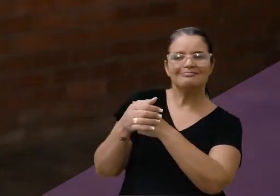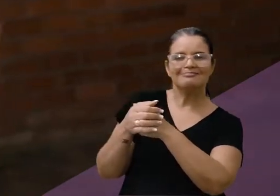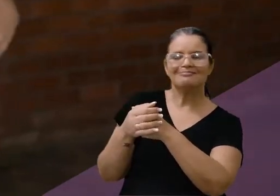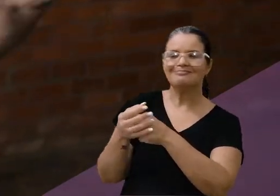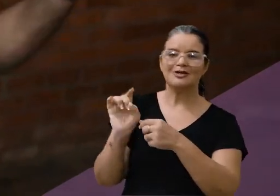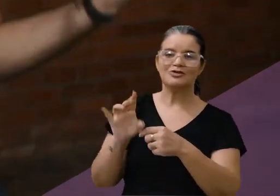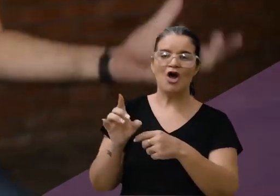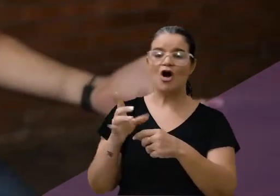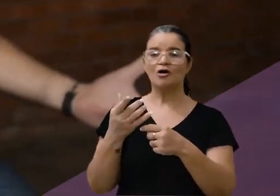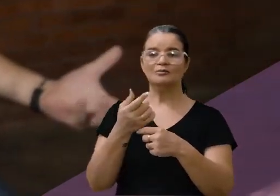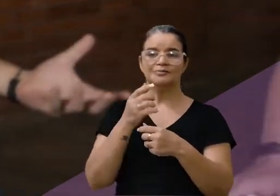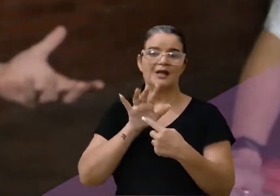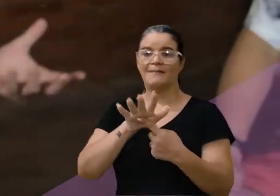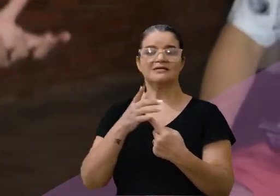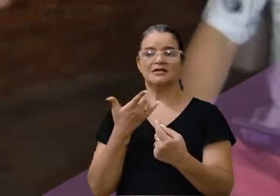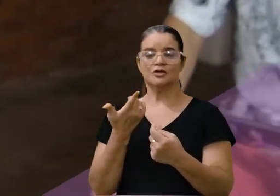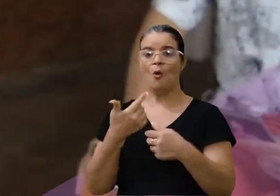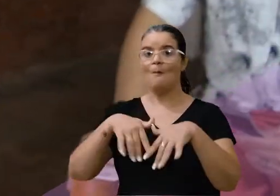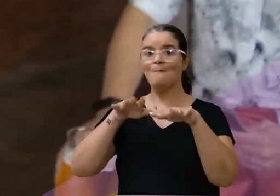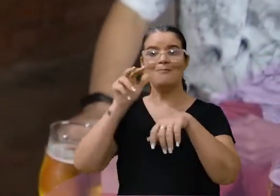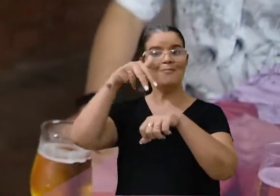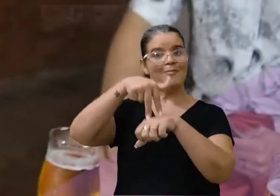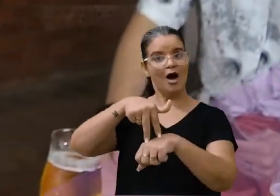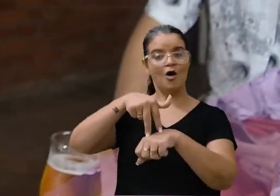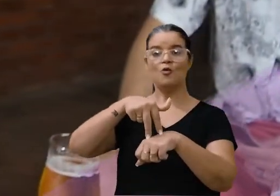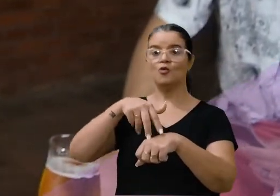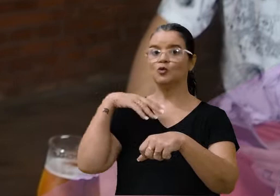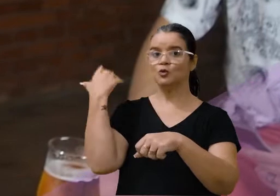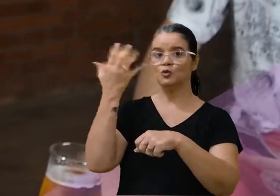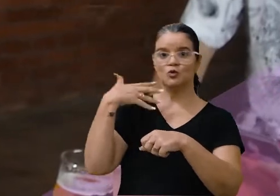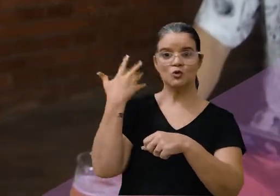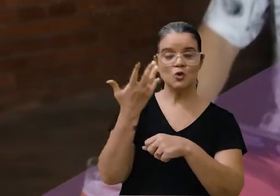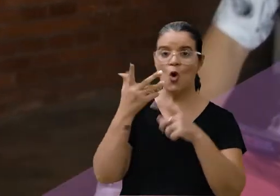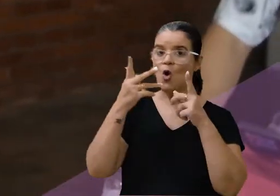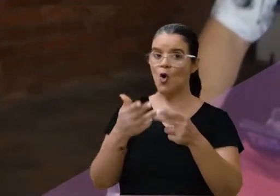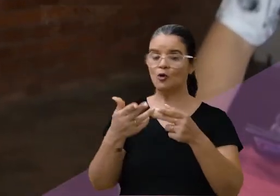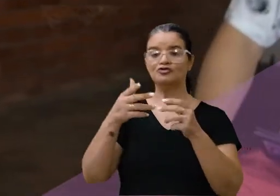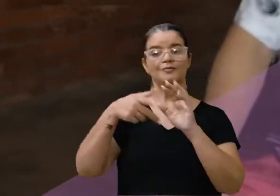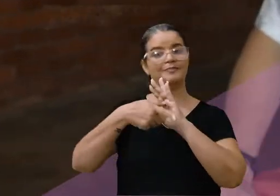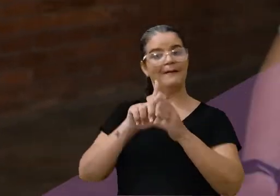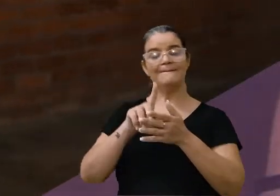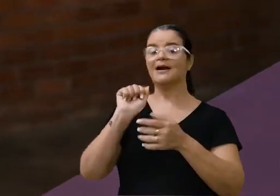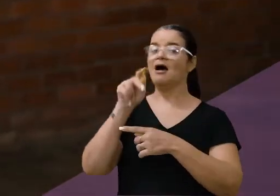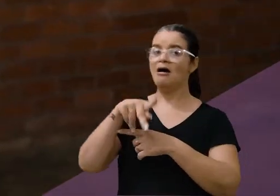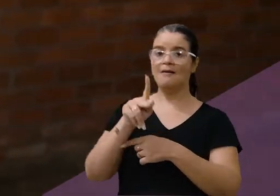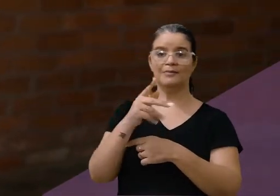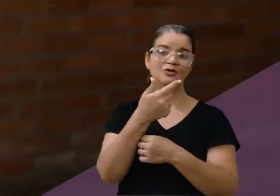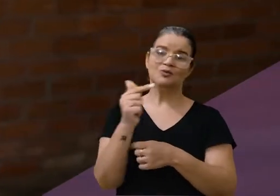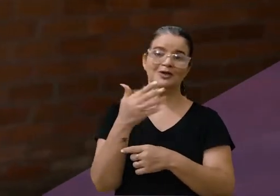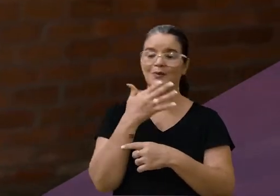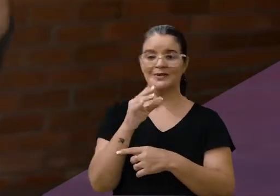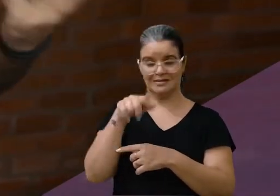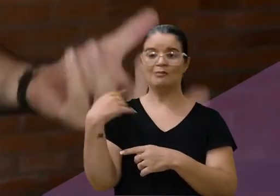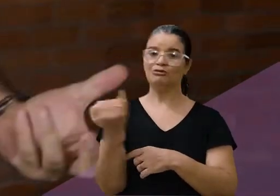vezes não tinham chegado a um palco com o porte de som e luz que a gente proporciona no pré-AMP. Isso é muito